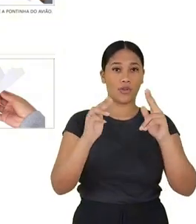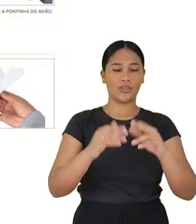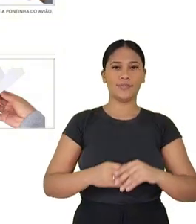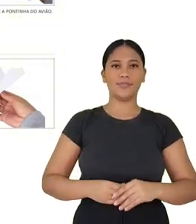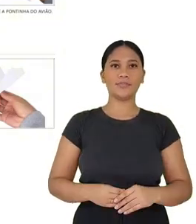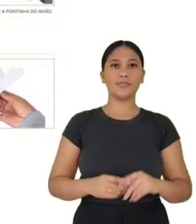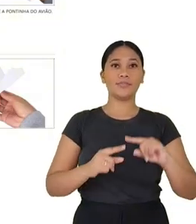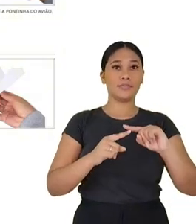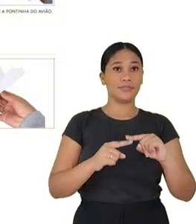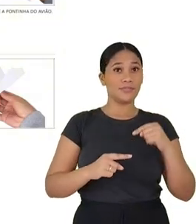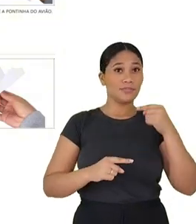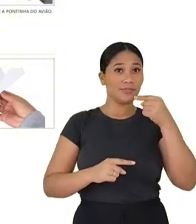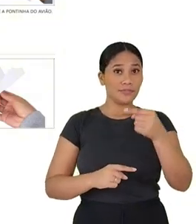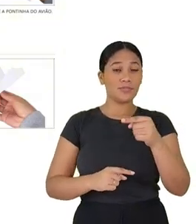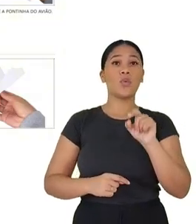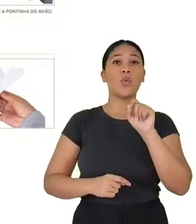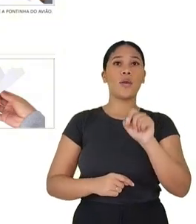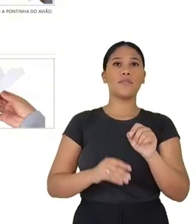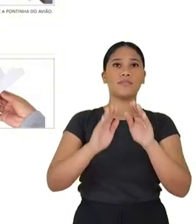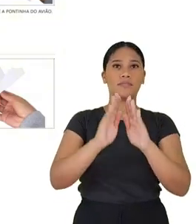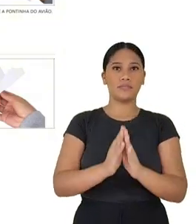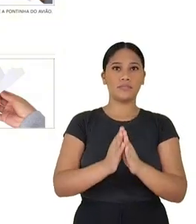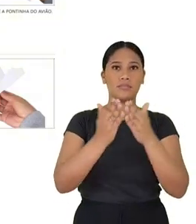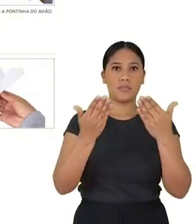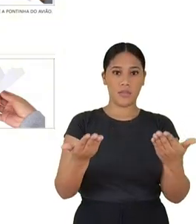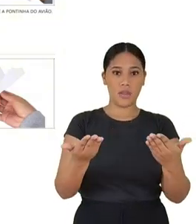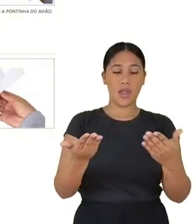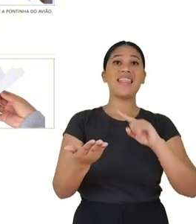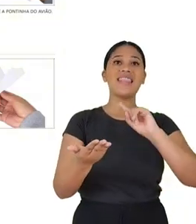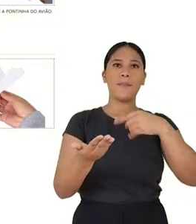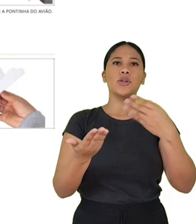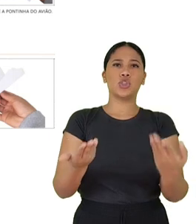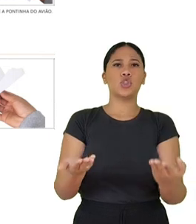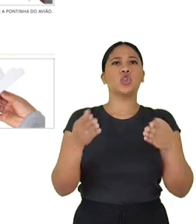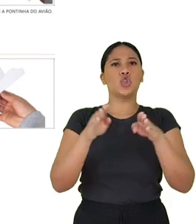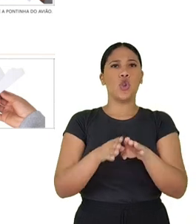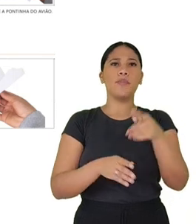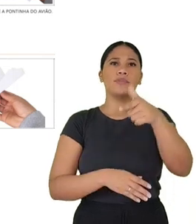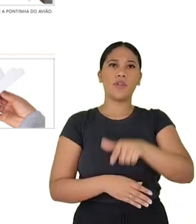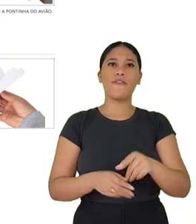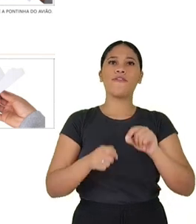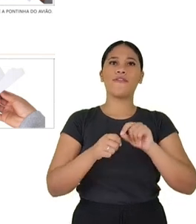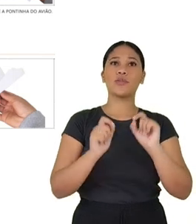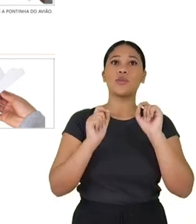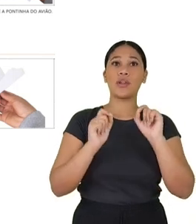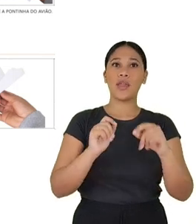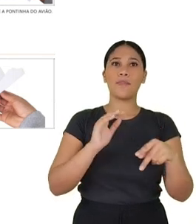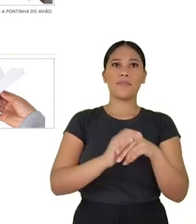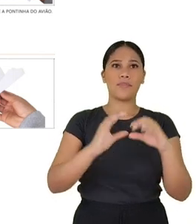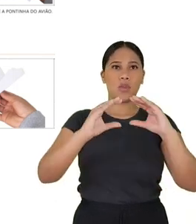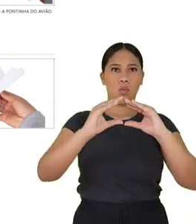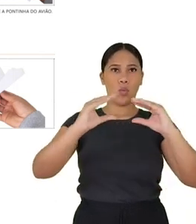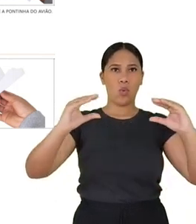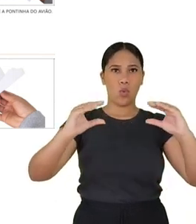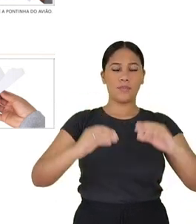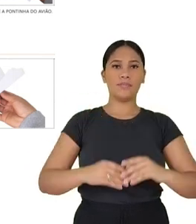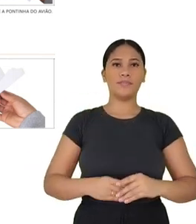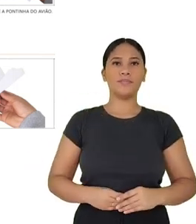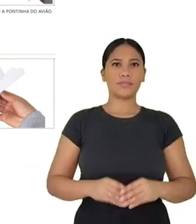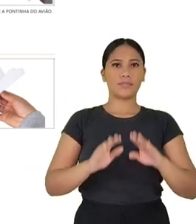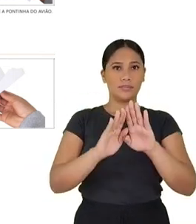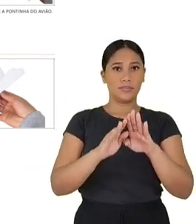Recorte a sobra. Passo 2. Abra ao meio e dobre novamente, agora formando um